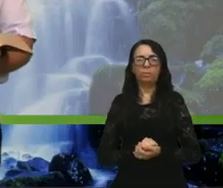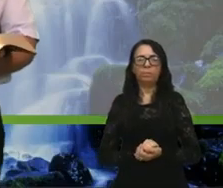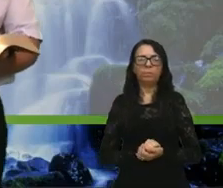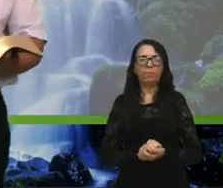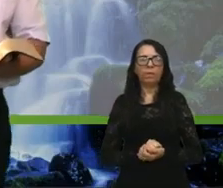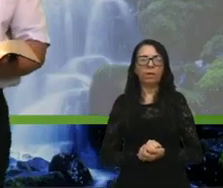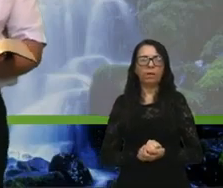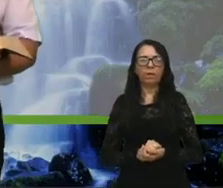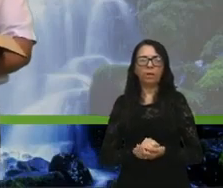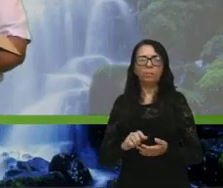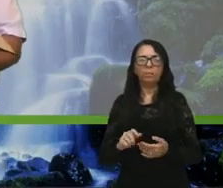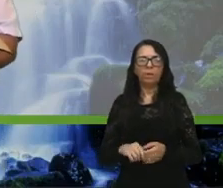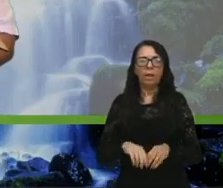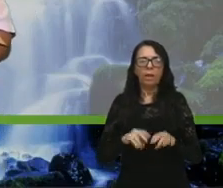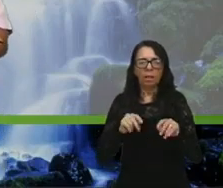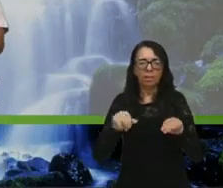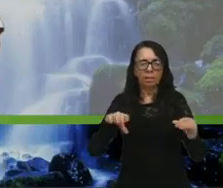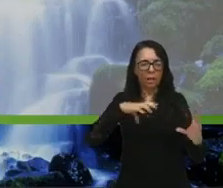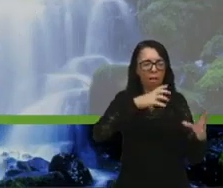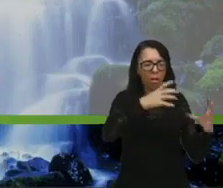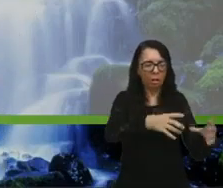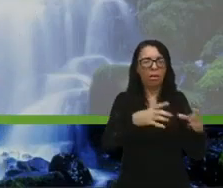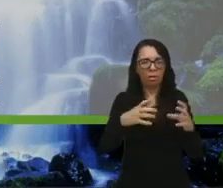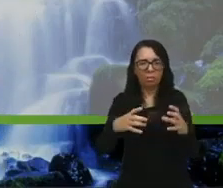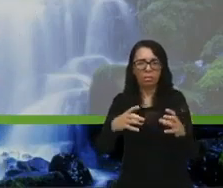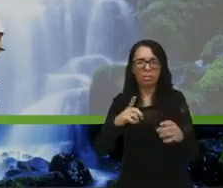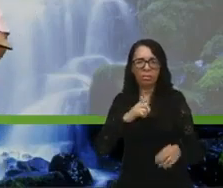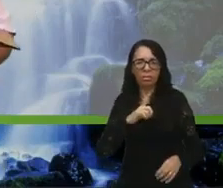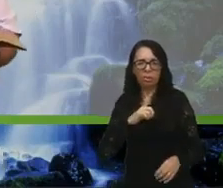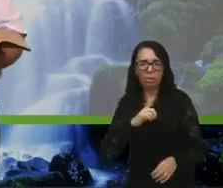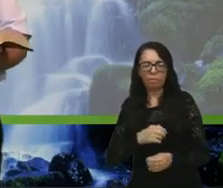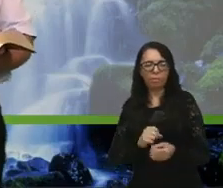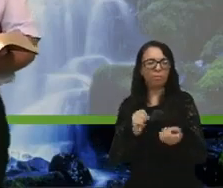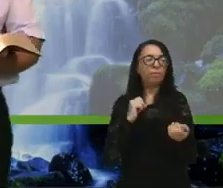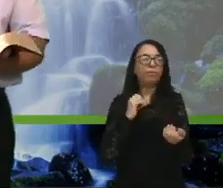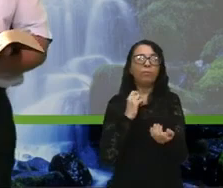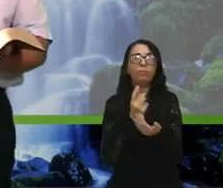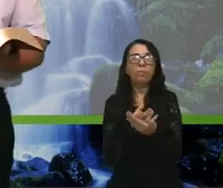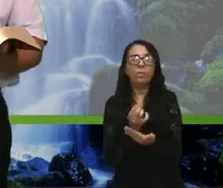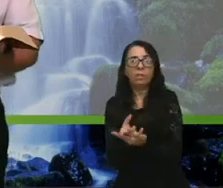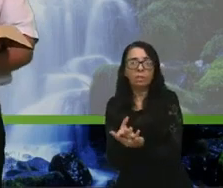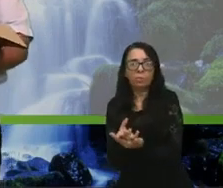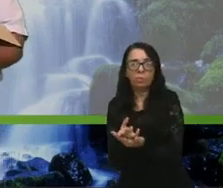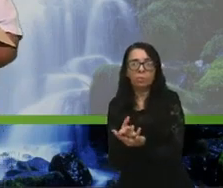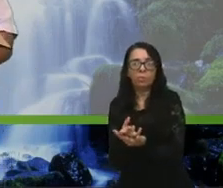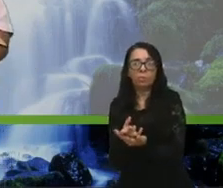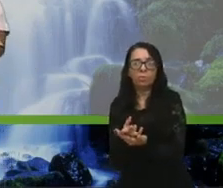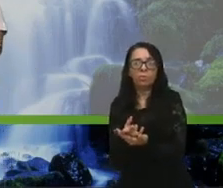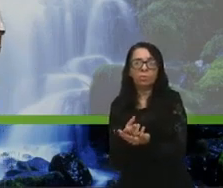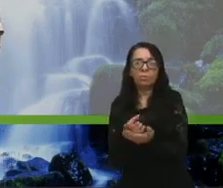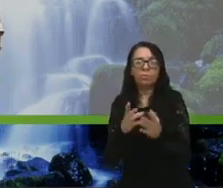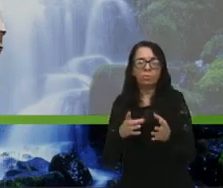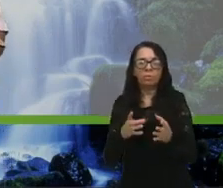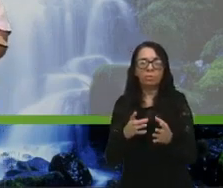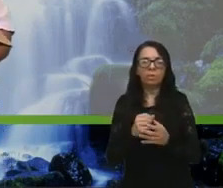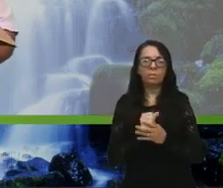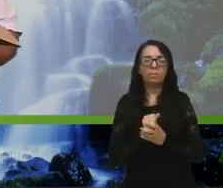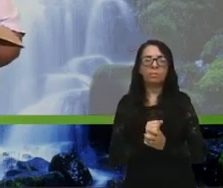dinheiro para si, sabendo disso também a mulher, sua mulher, Safira, ou seja, houve um